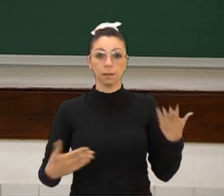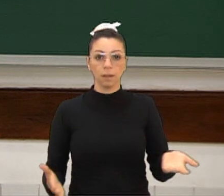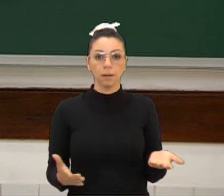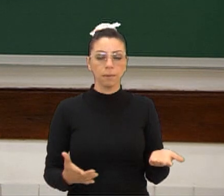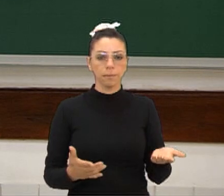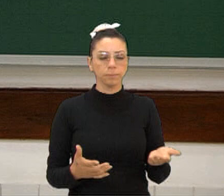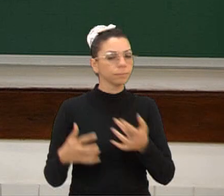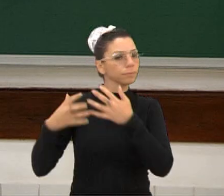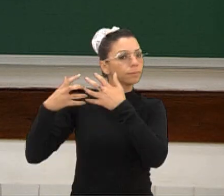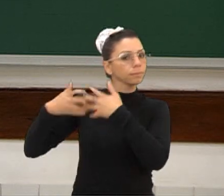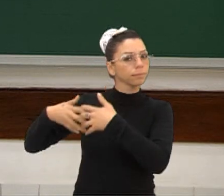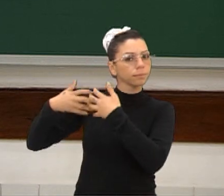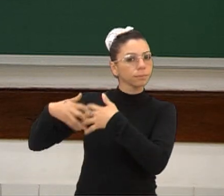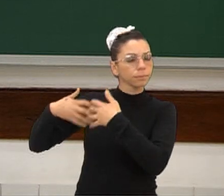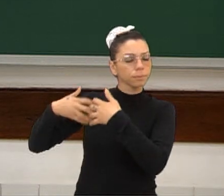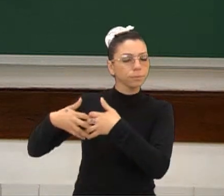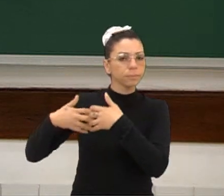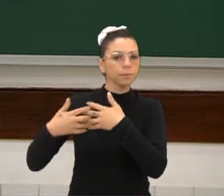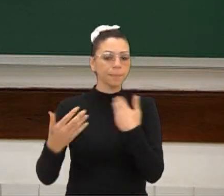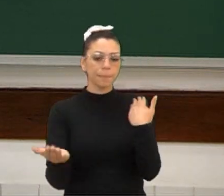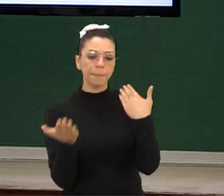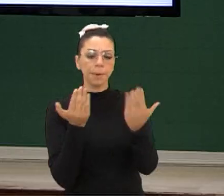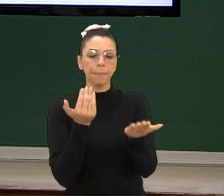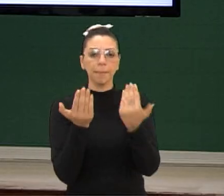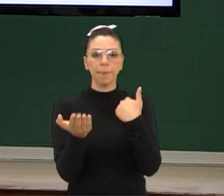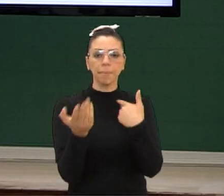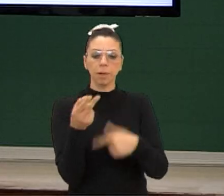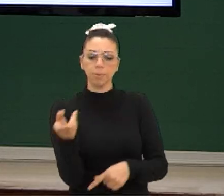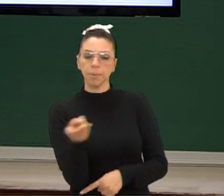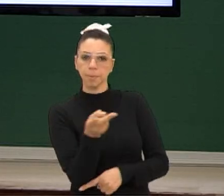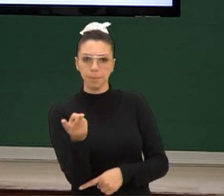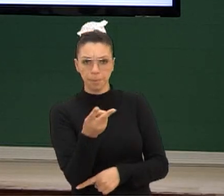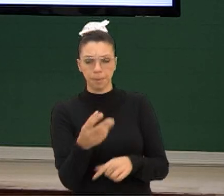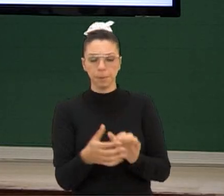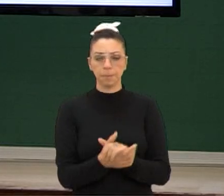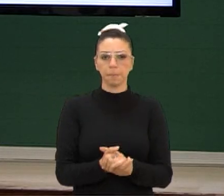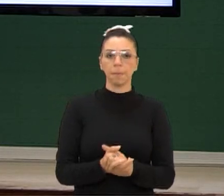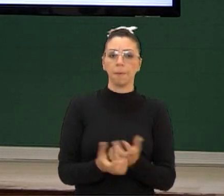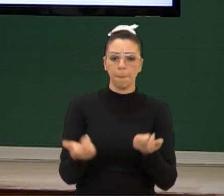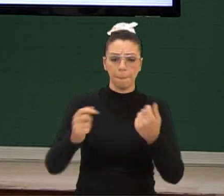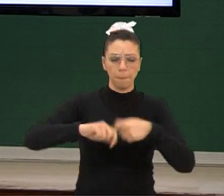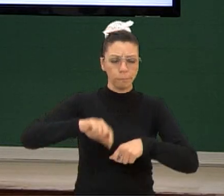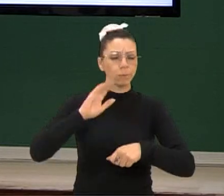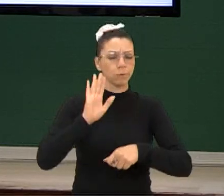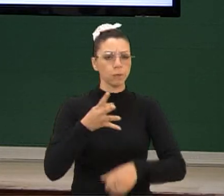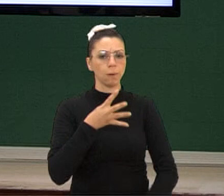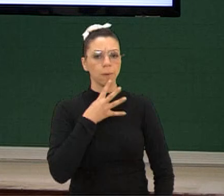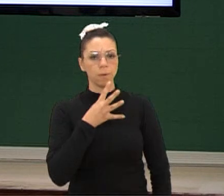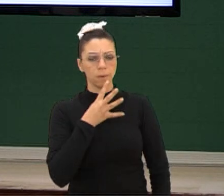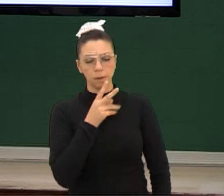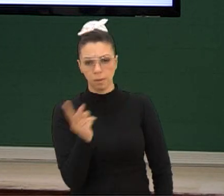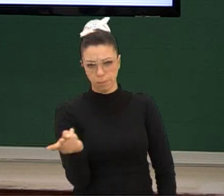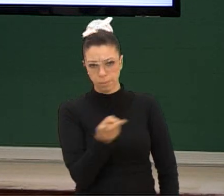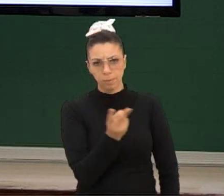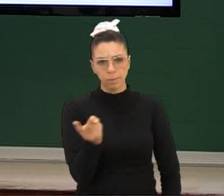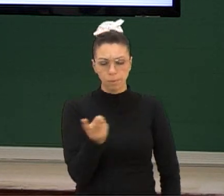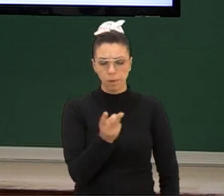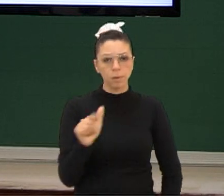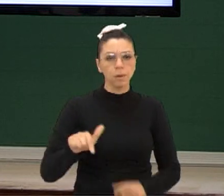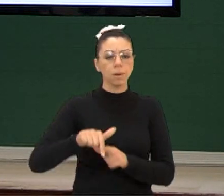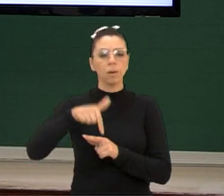Então, pensaram aí nesse diálogo entre o Calvin e o Haroldo? Eu sei que possivelmente vocês já viram esses personagens em